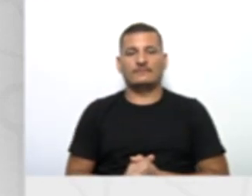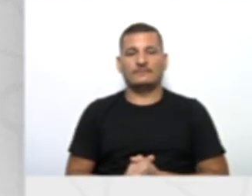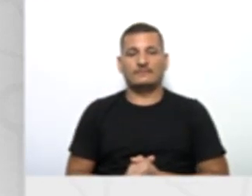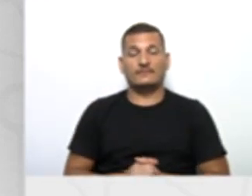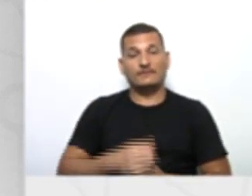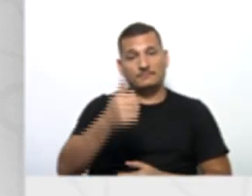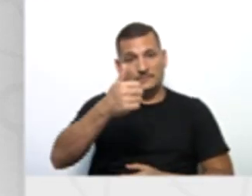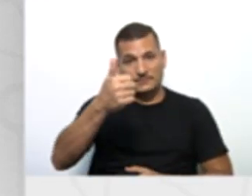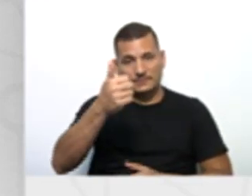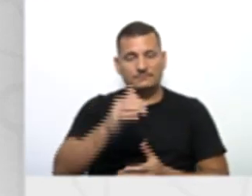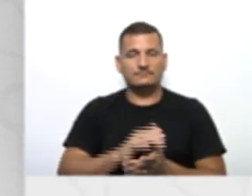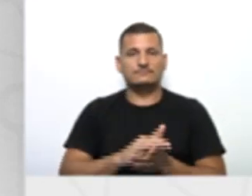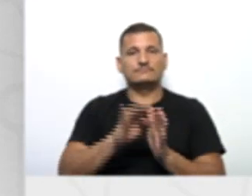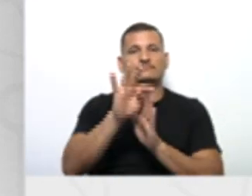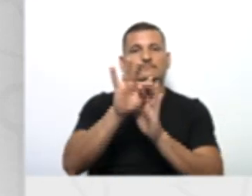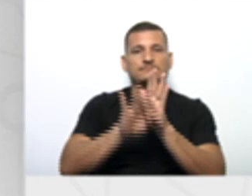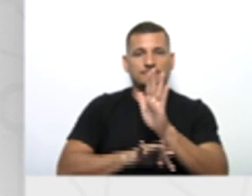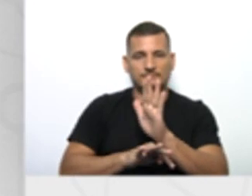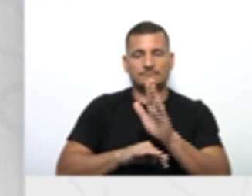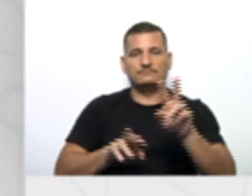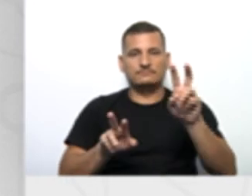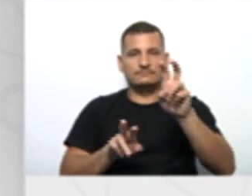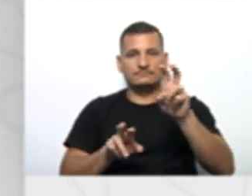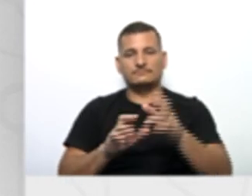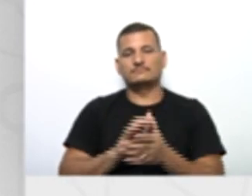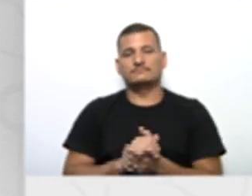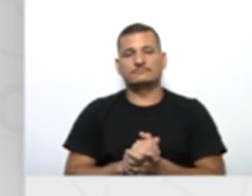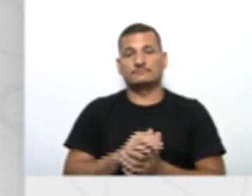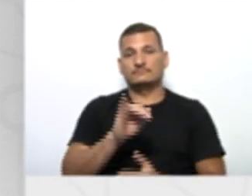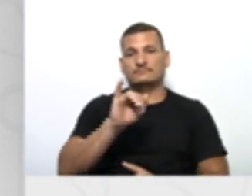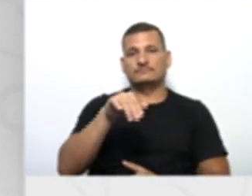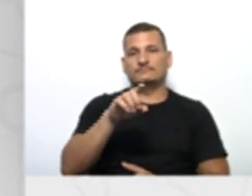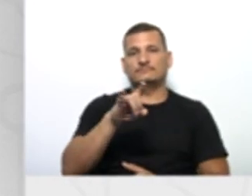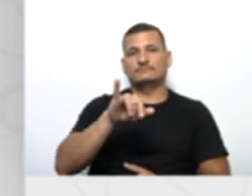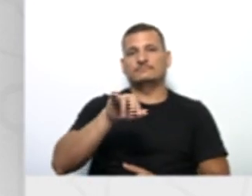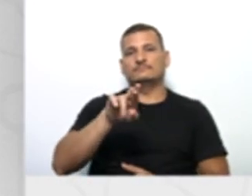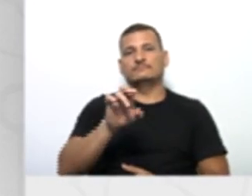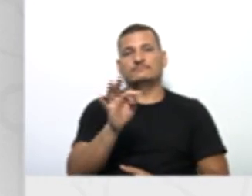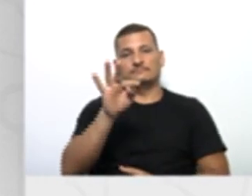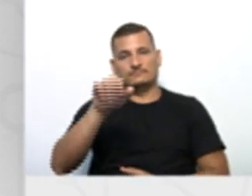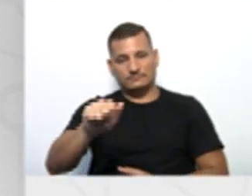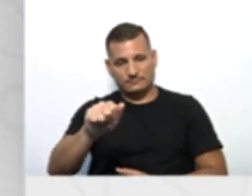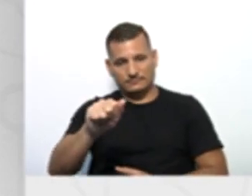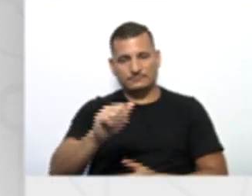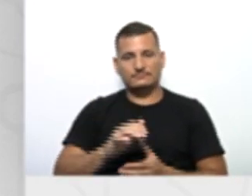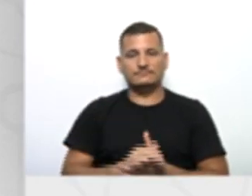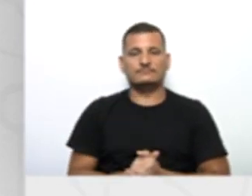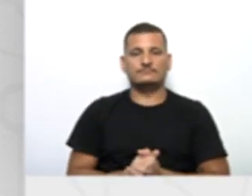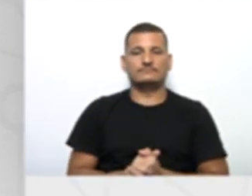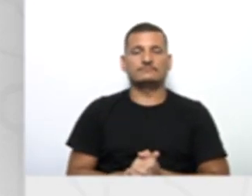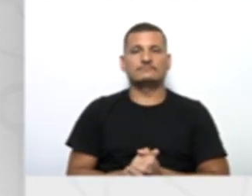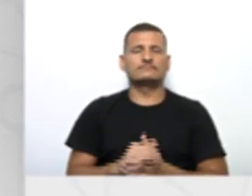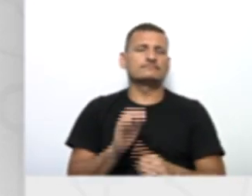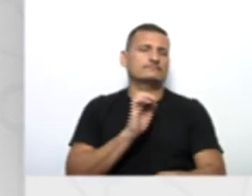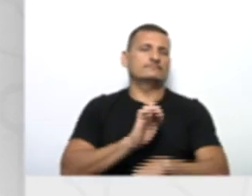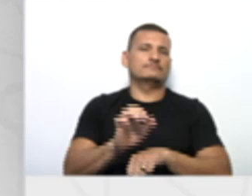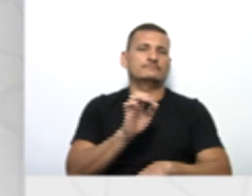uma produção textual do tipo citação indireta, sobre em que consiste o